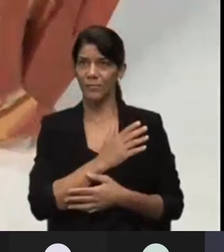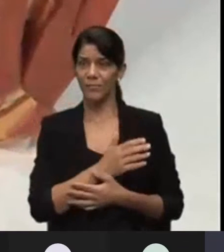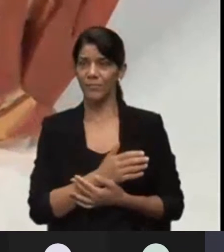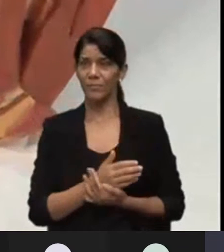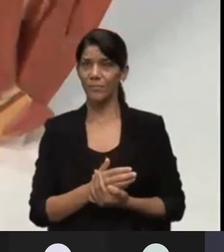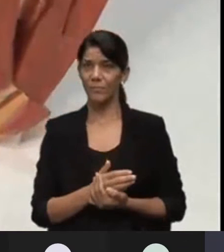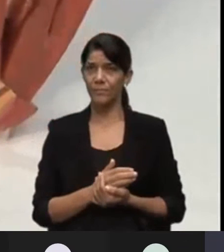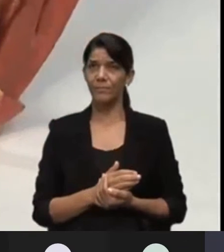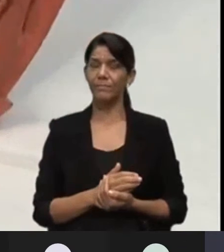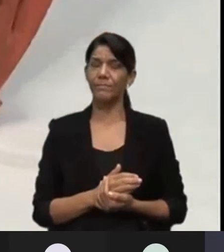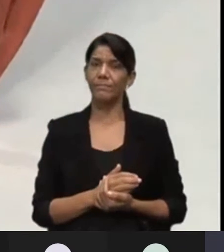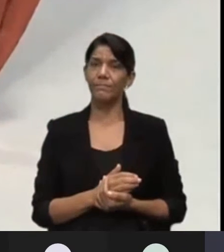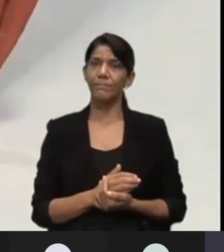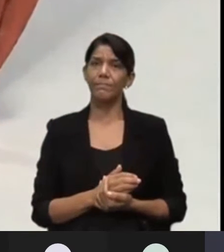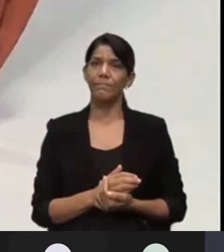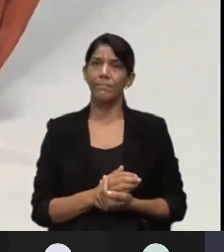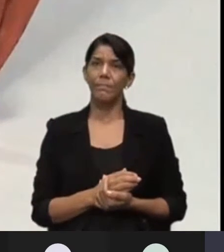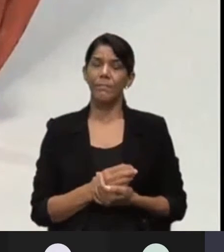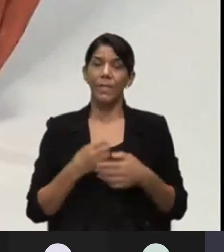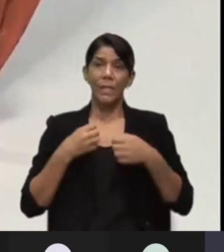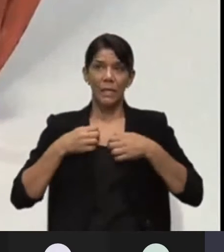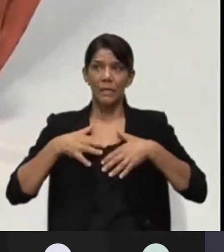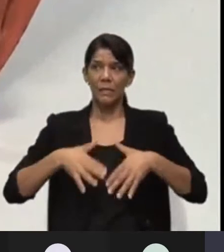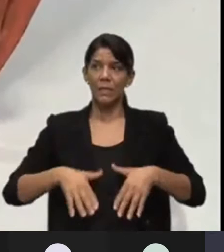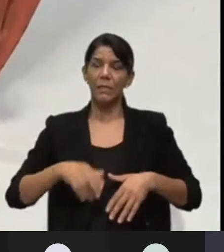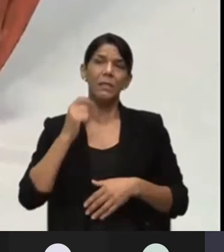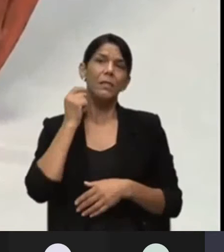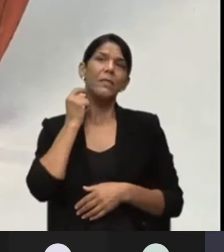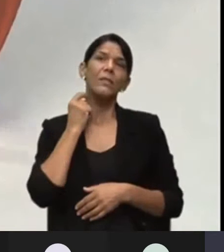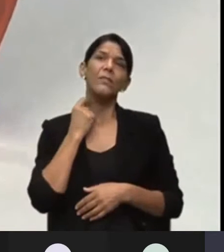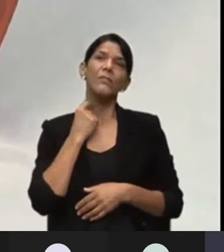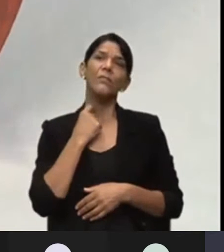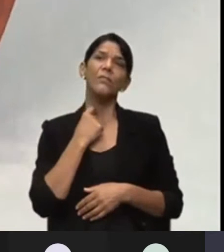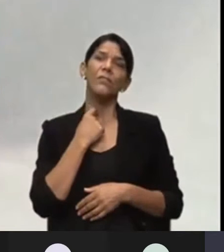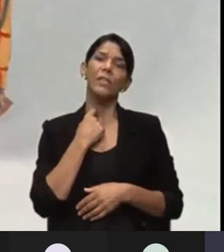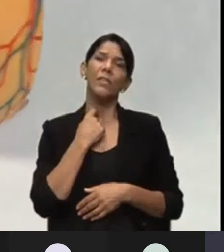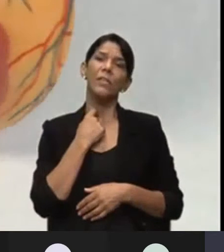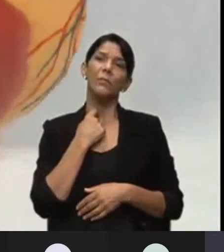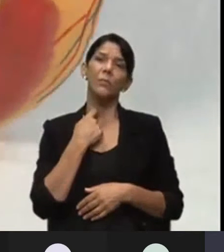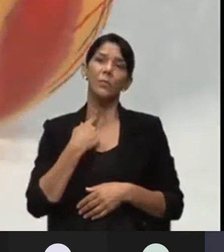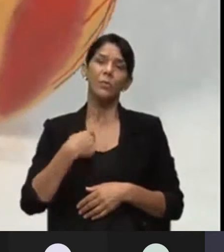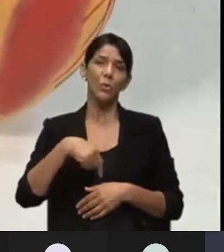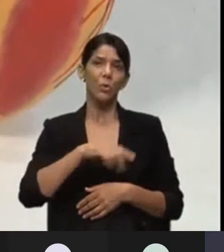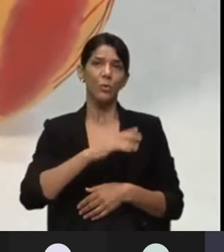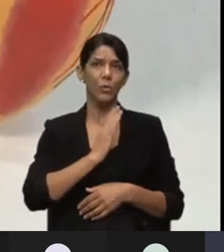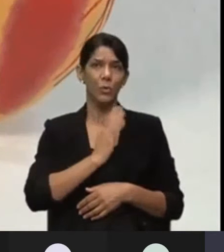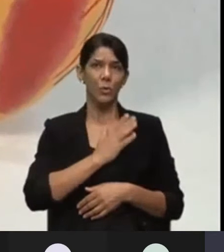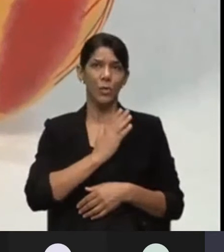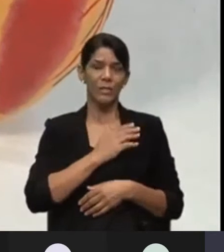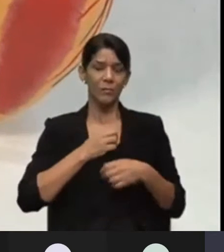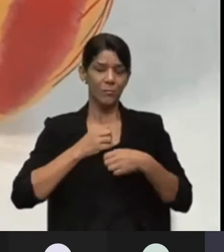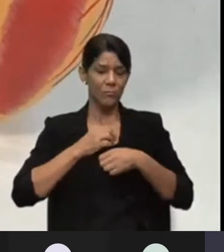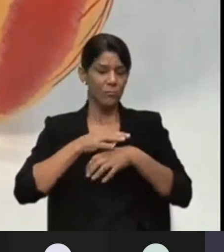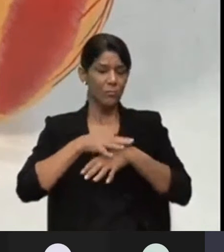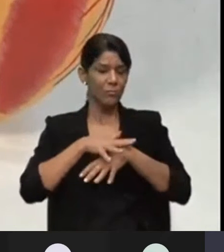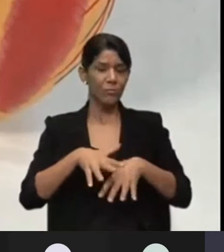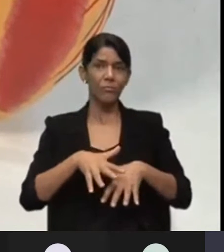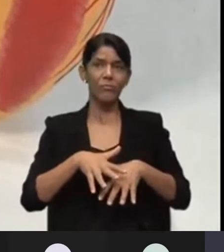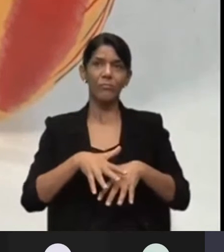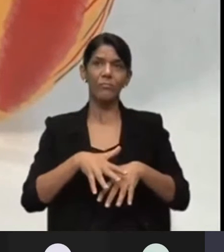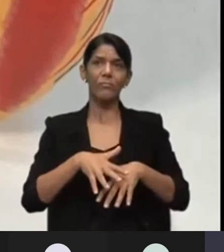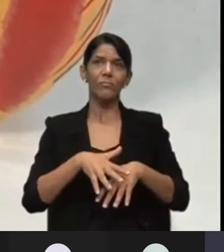ok? Aí, mais uma vez, as artérias e veias coronárias aí, seguindo por todo o coração, nutrindo a parede do coração,